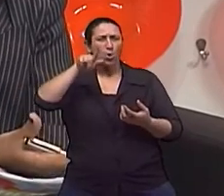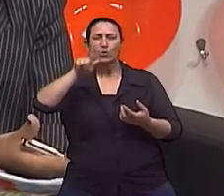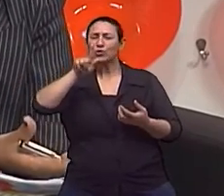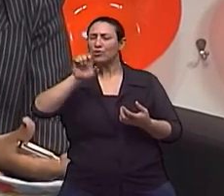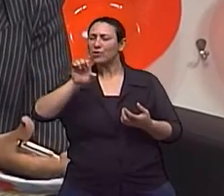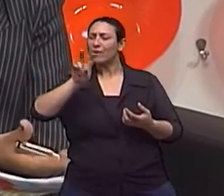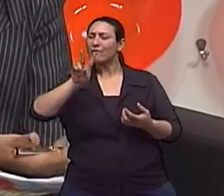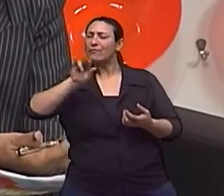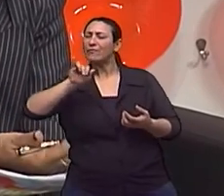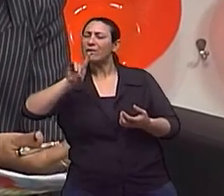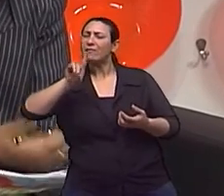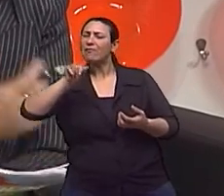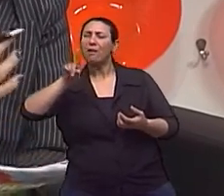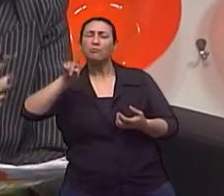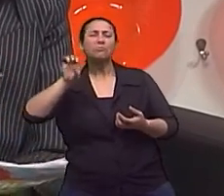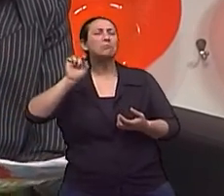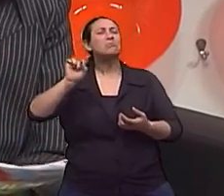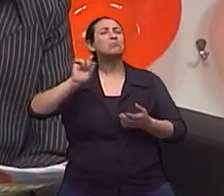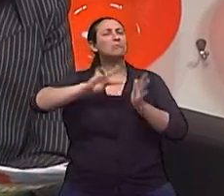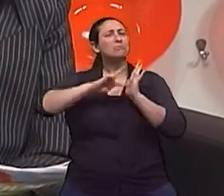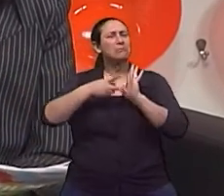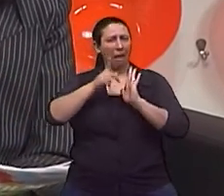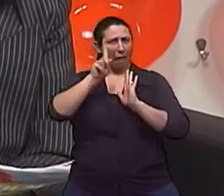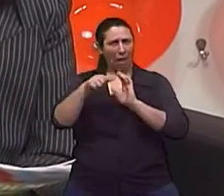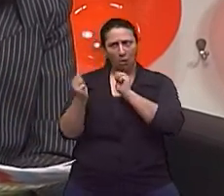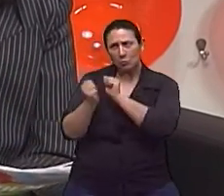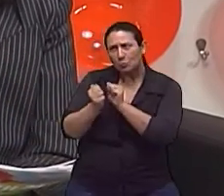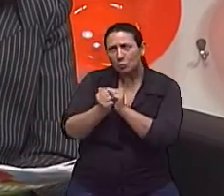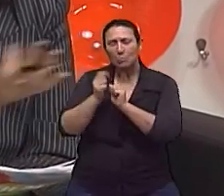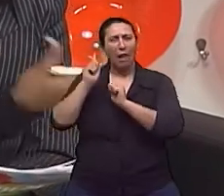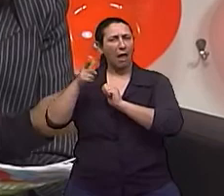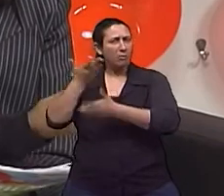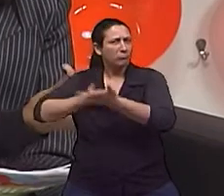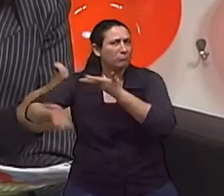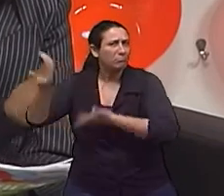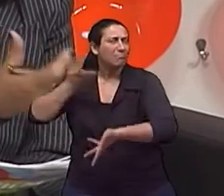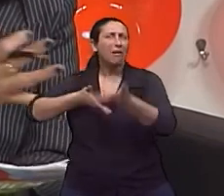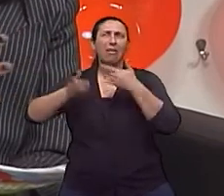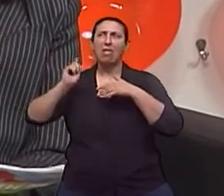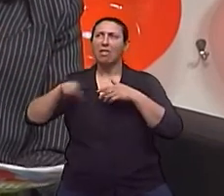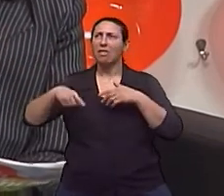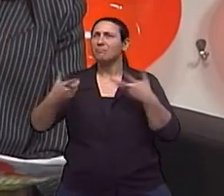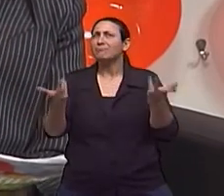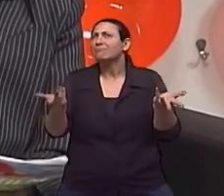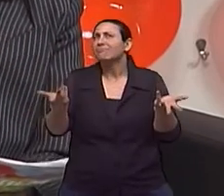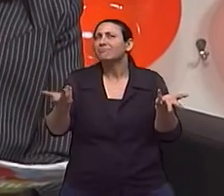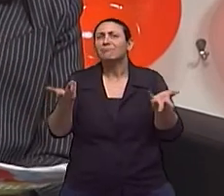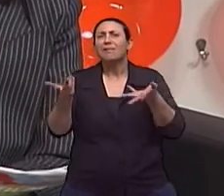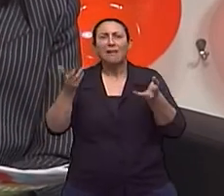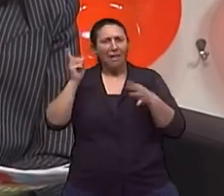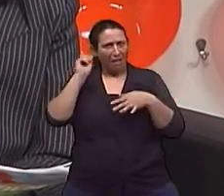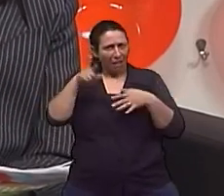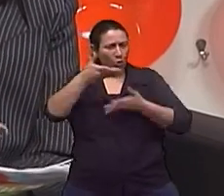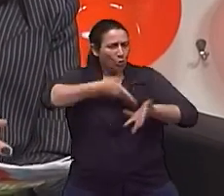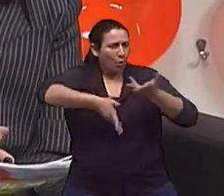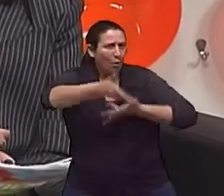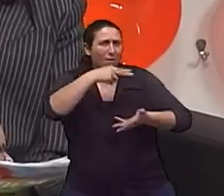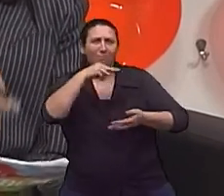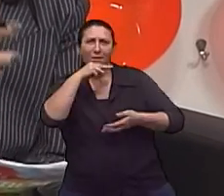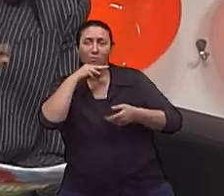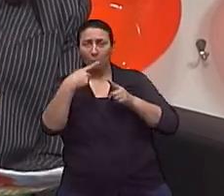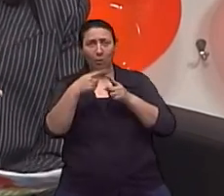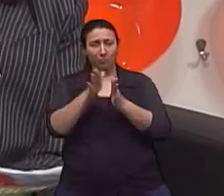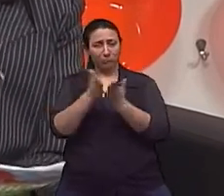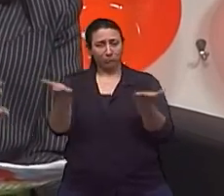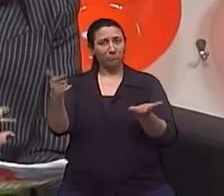estar bem como eles estão Graças a Deus né é partilhar das mesmas atividades que nem eles é trocar com os netos que o